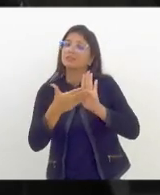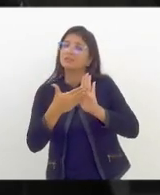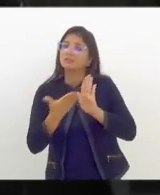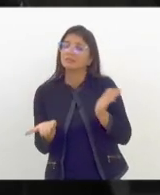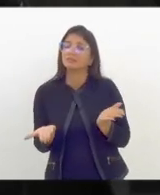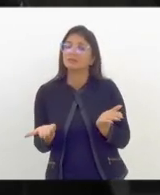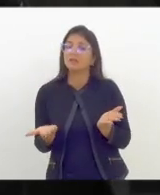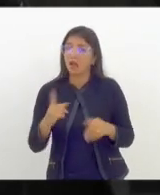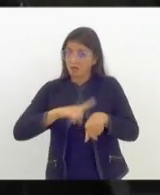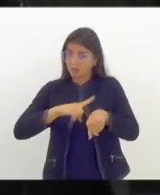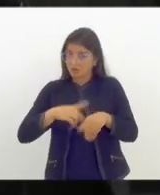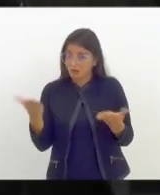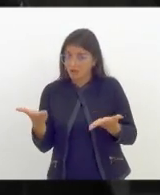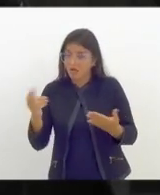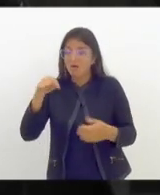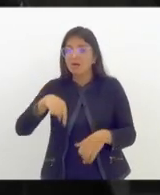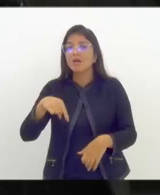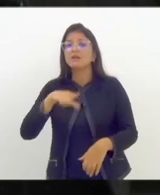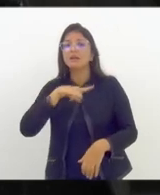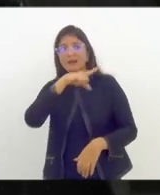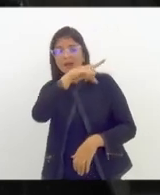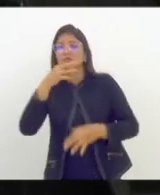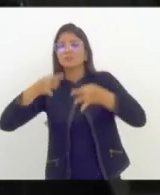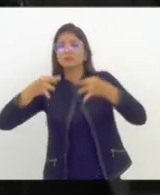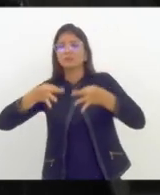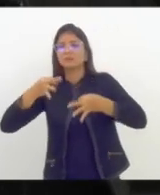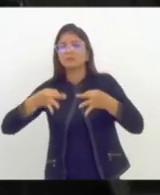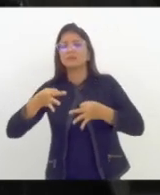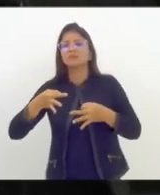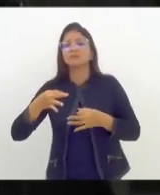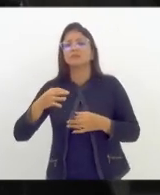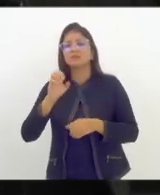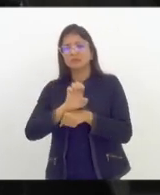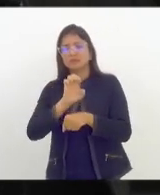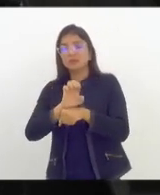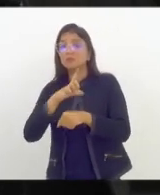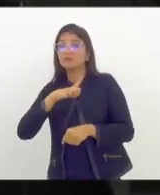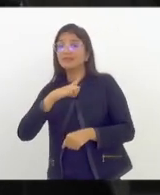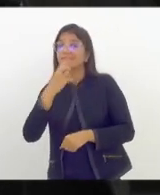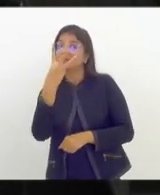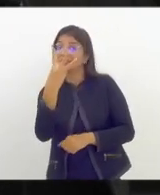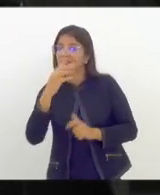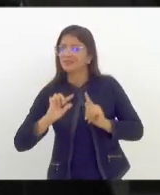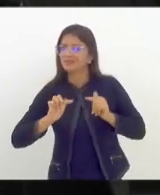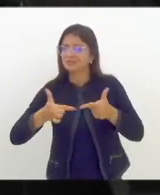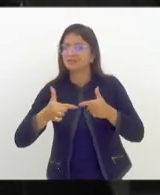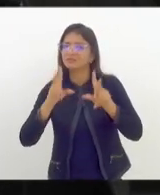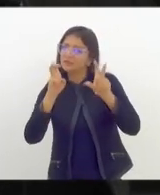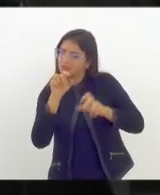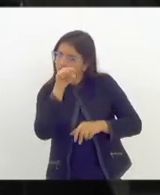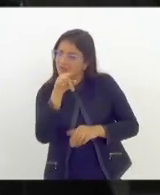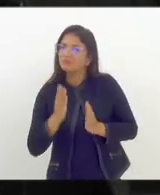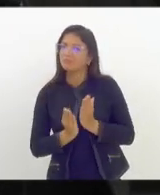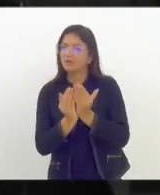tramitam na Justiça Estadual 3 ações sobre o transporte aquaviário.